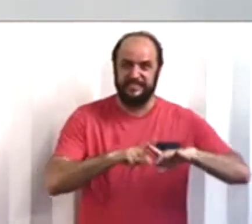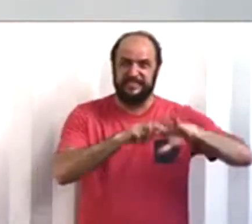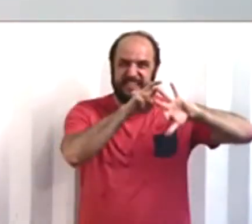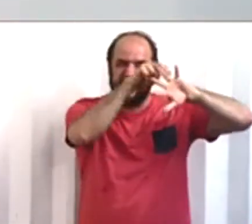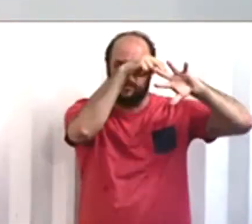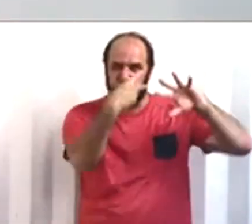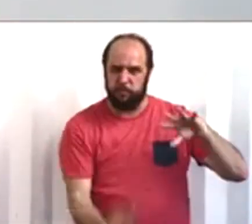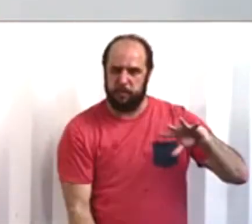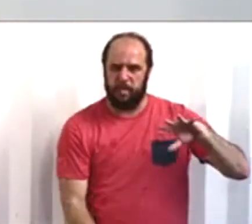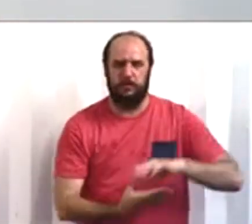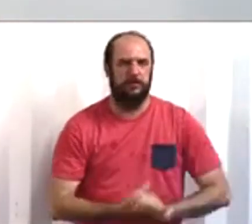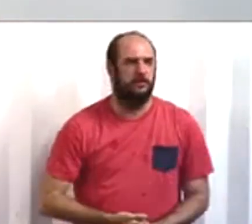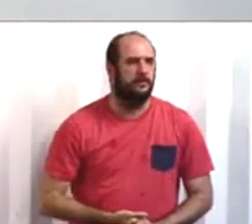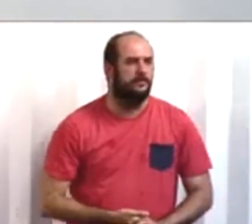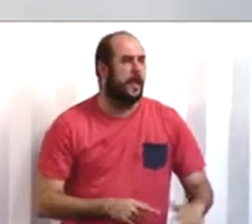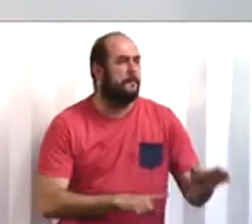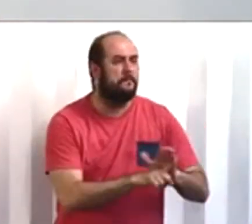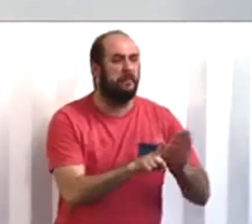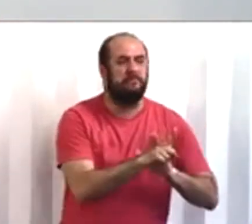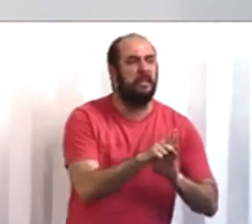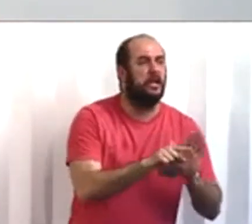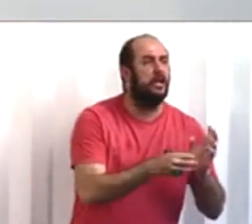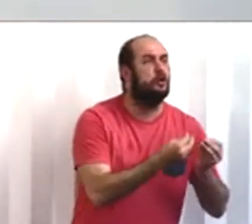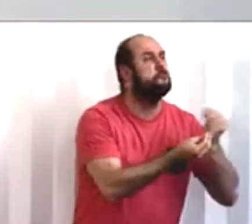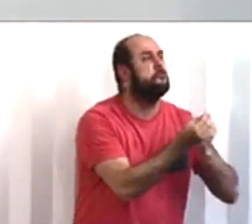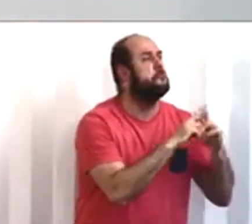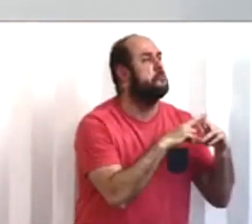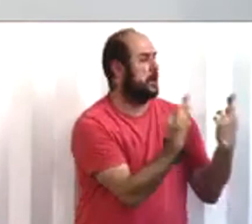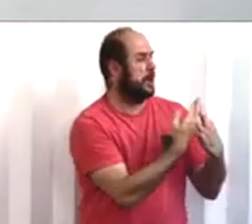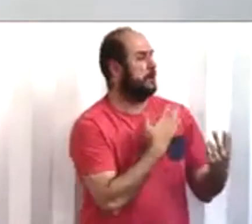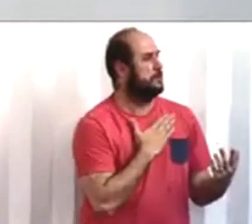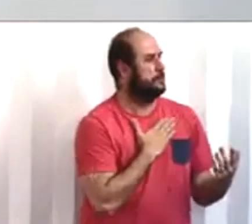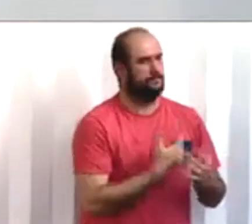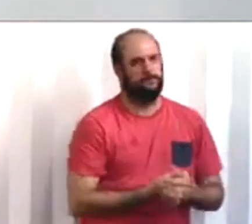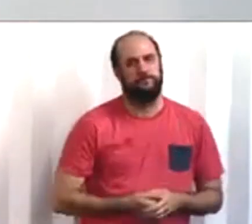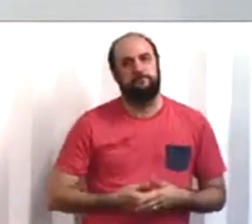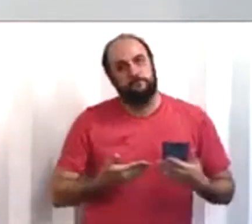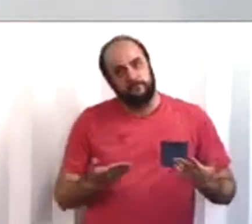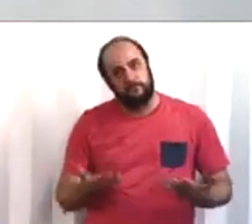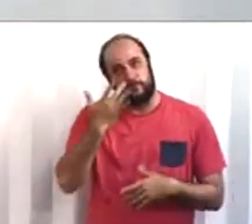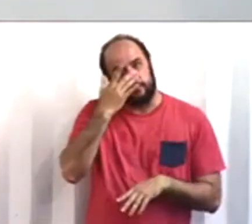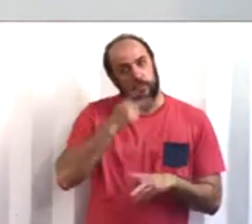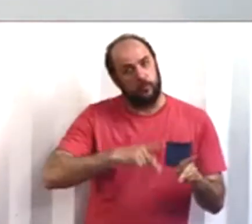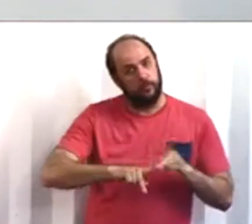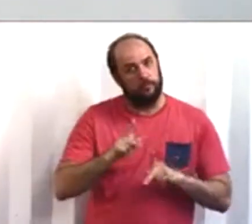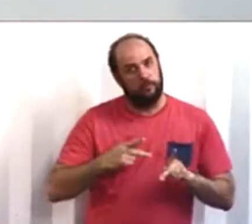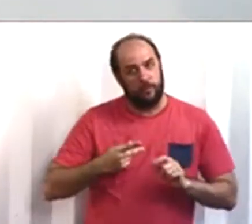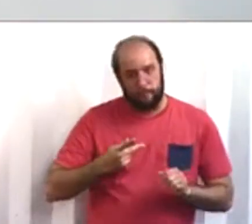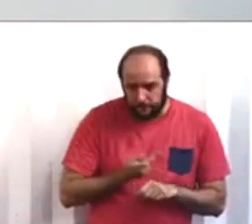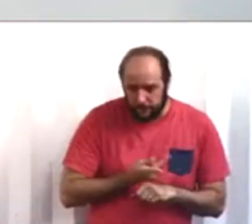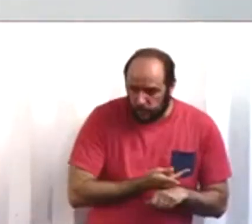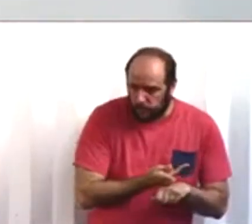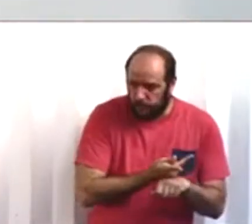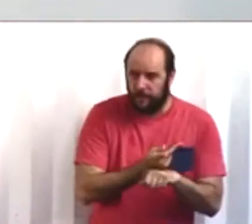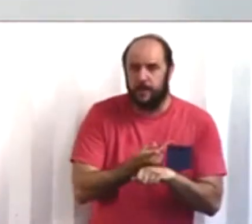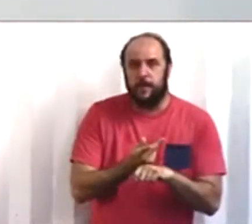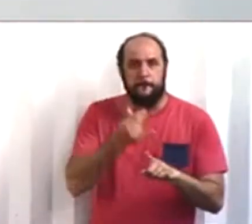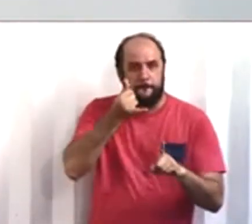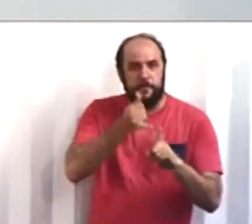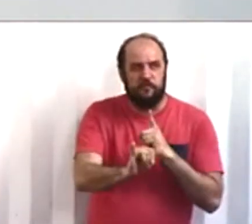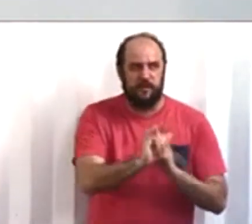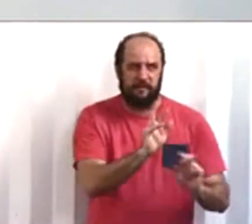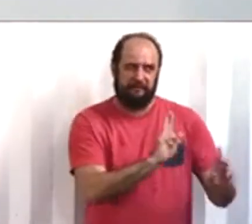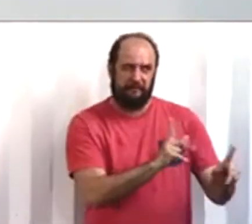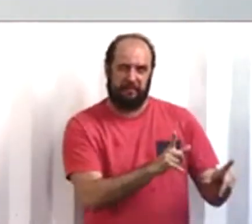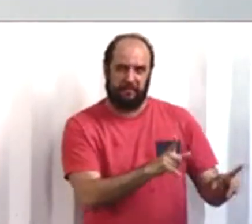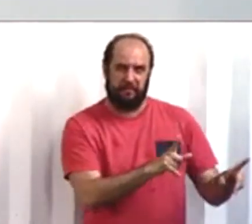E então os mensageiros do rei, os serviçais do rei, vão atrás destes profetas